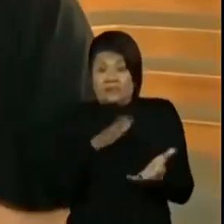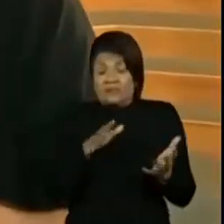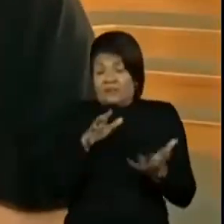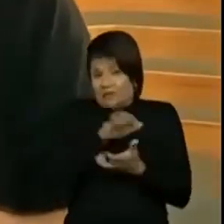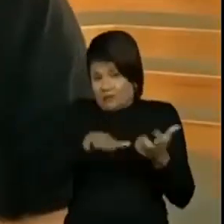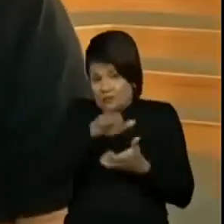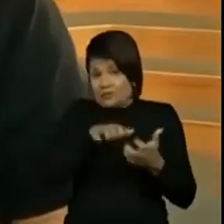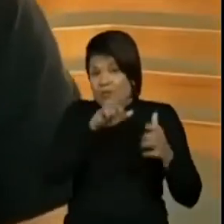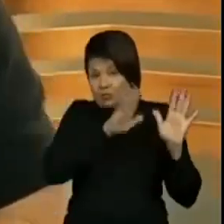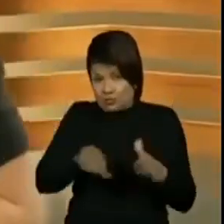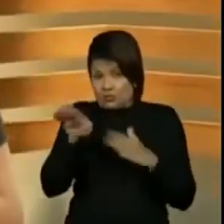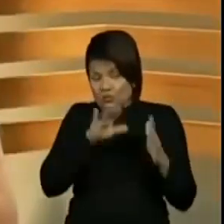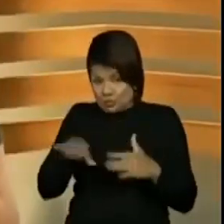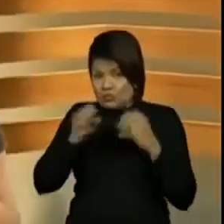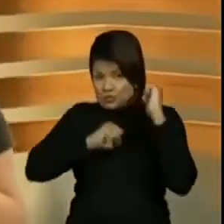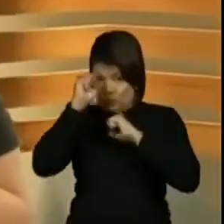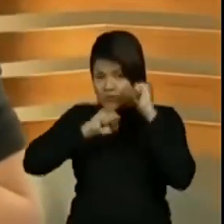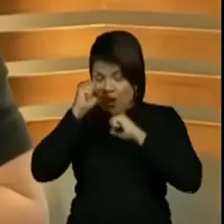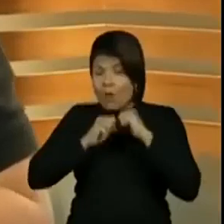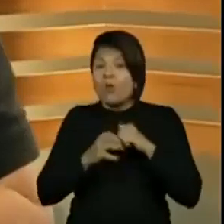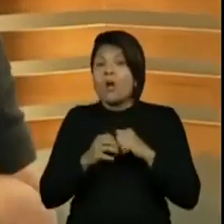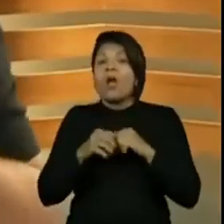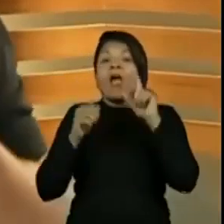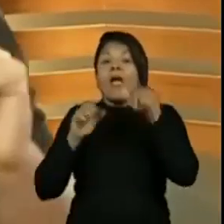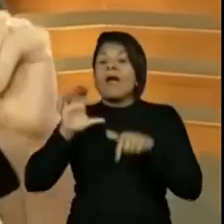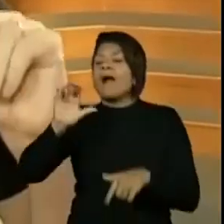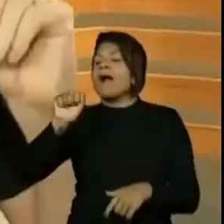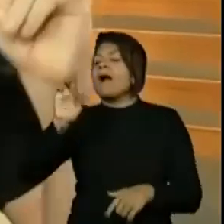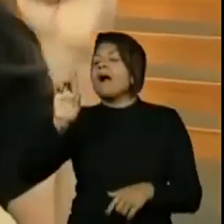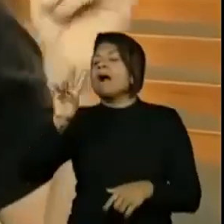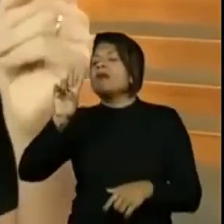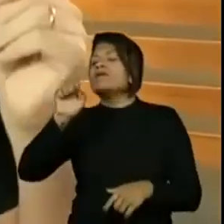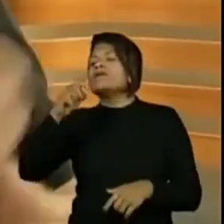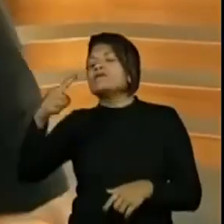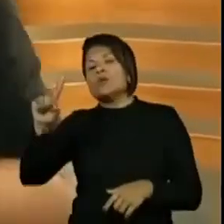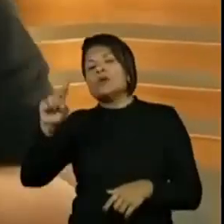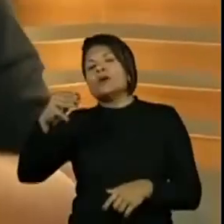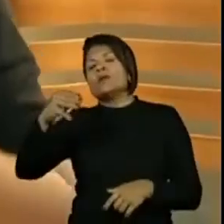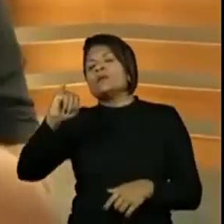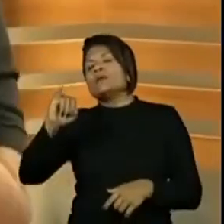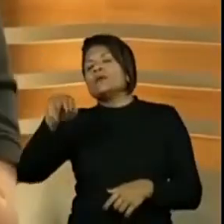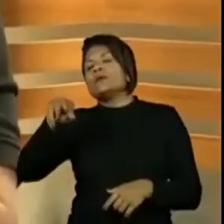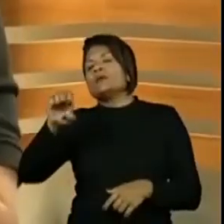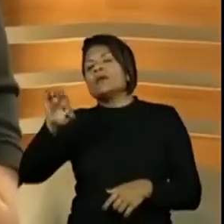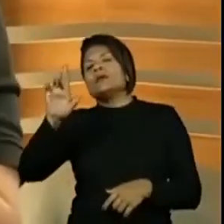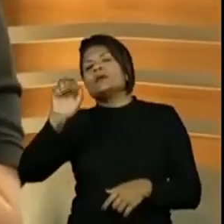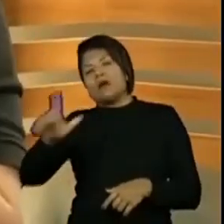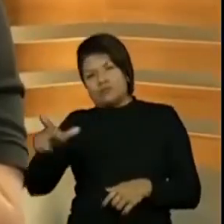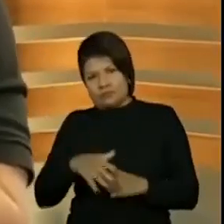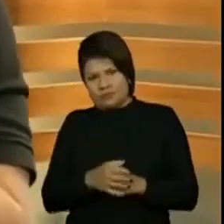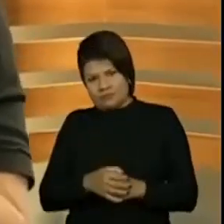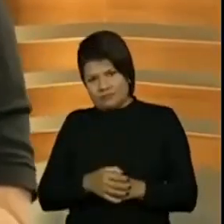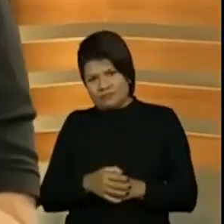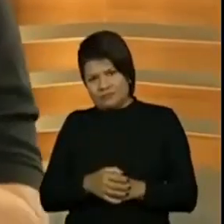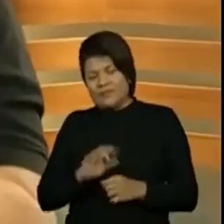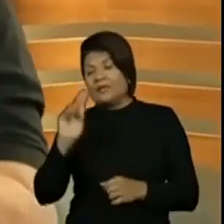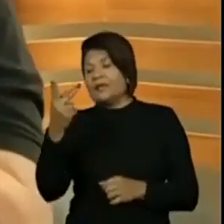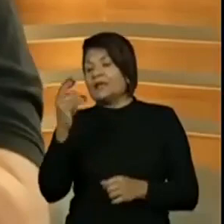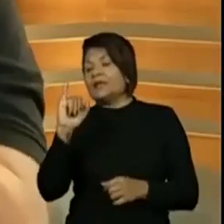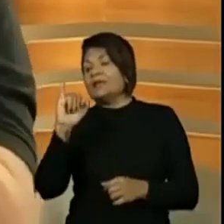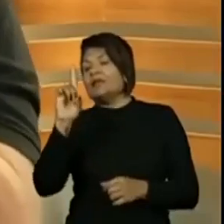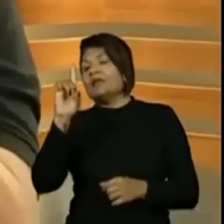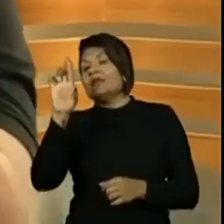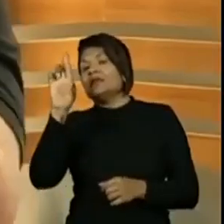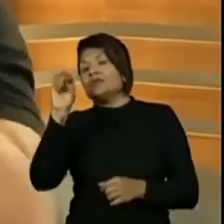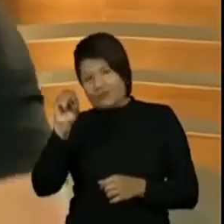Industrial foi exatamente o carvão mineral, um hidrocarboneto, um combustível fóssil. Não preciso nem te falar,